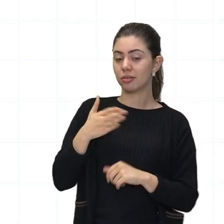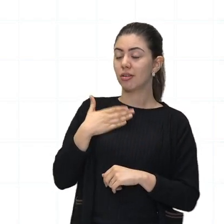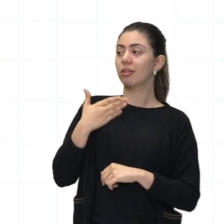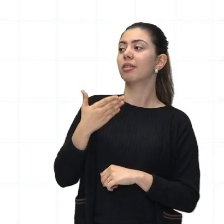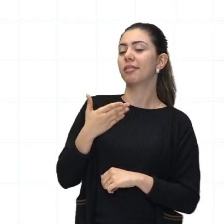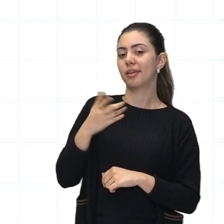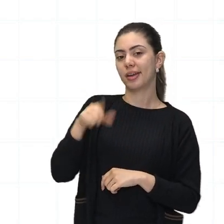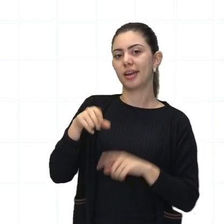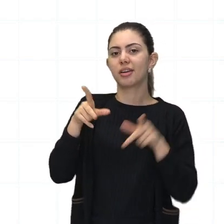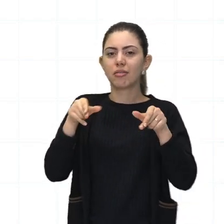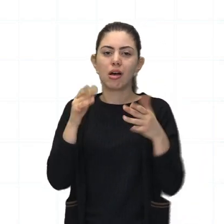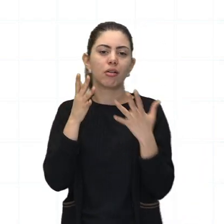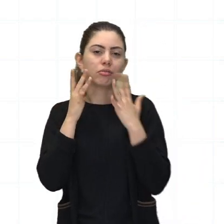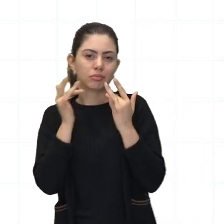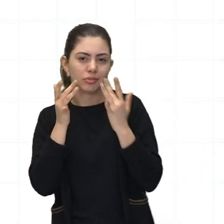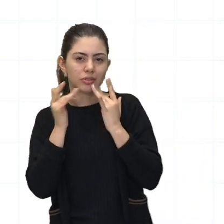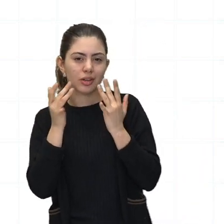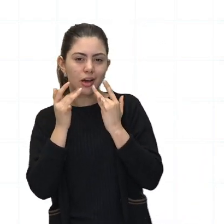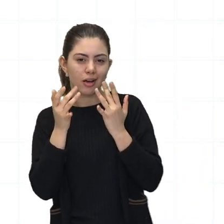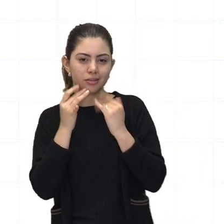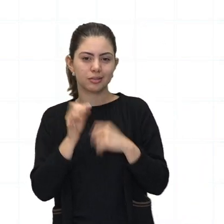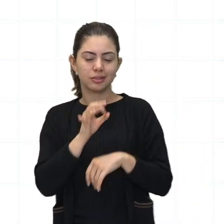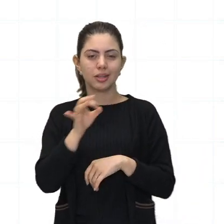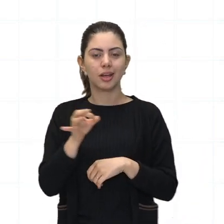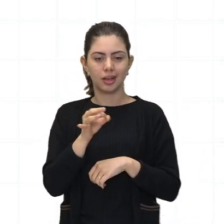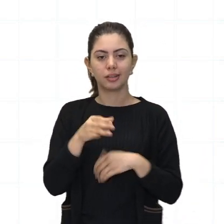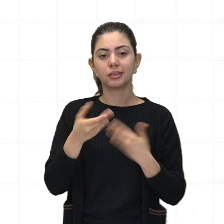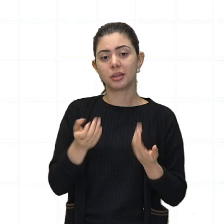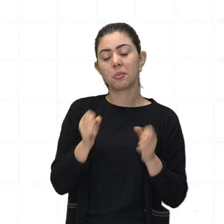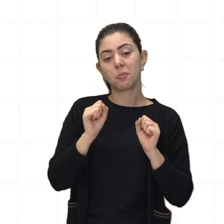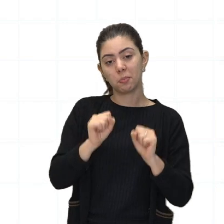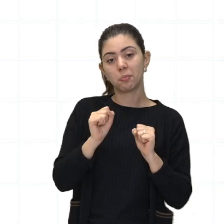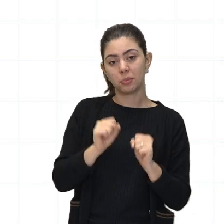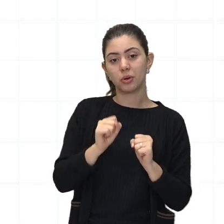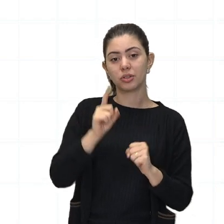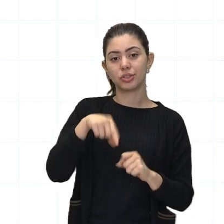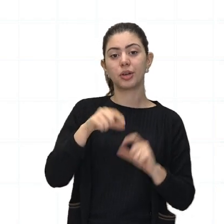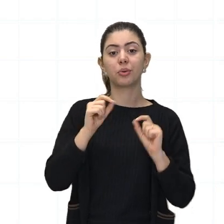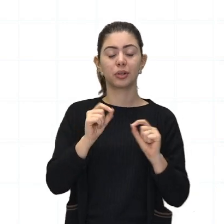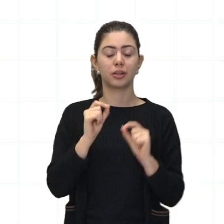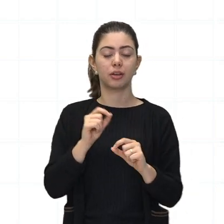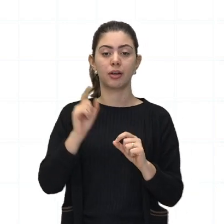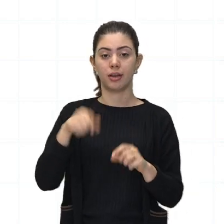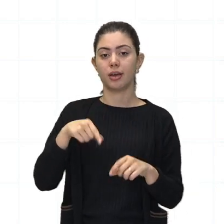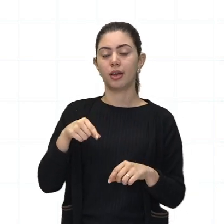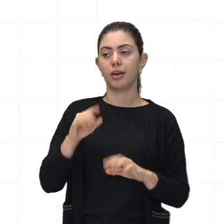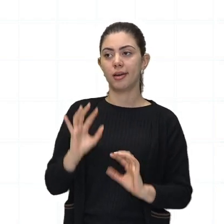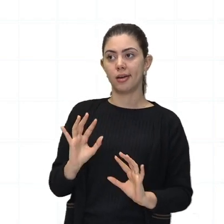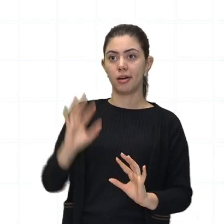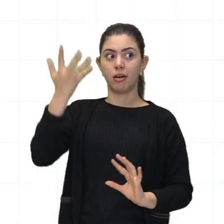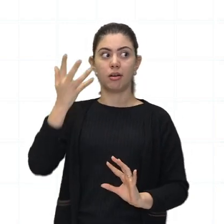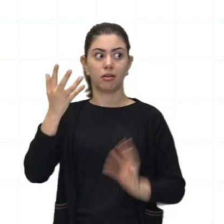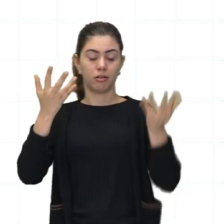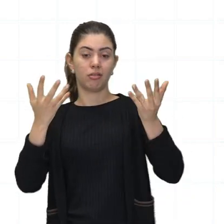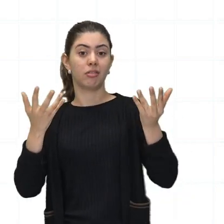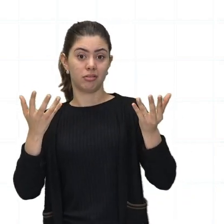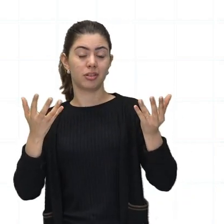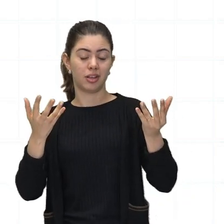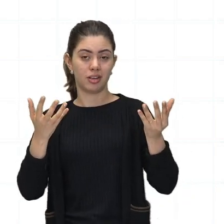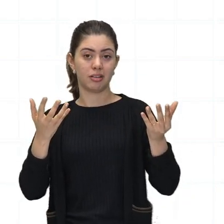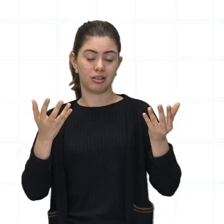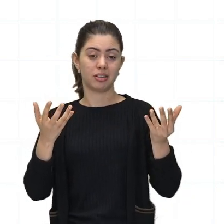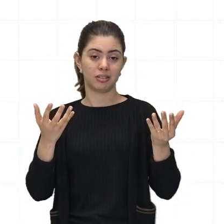de teatro, uma encenação, em que você pode ter esses dois tipos, que é a tragédia, em que as coisas geralmente não acabam muito bem, e